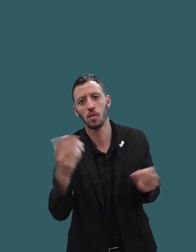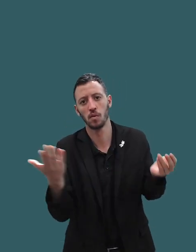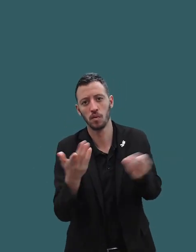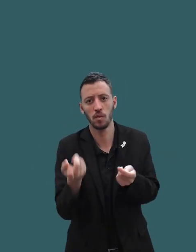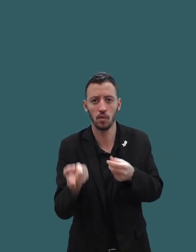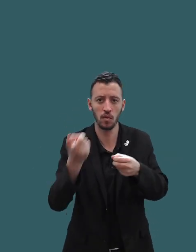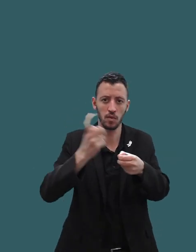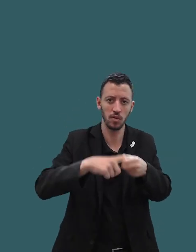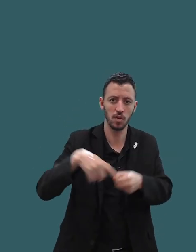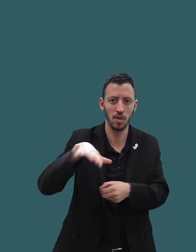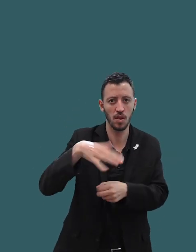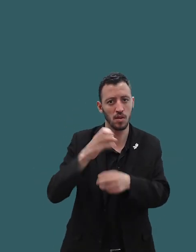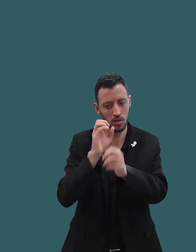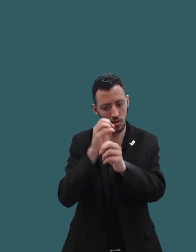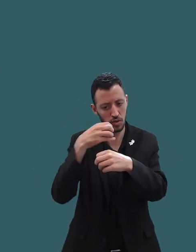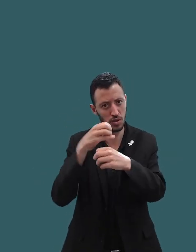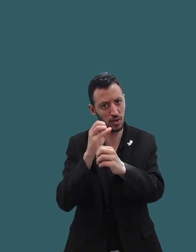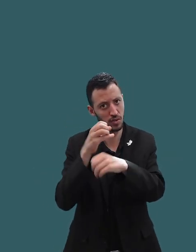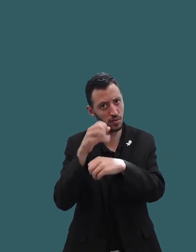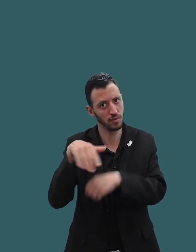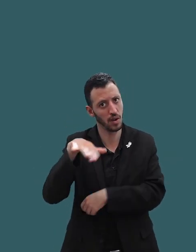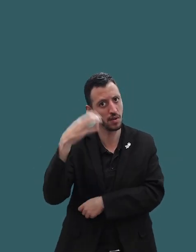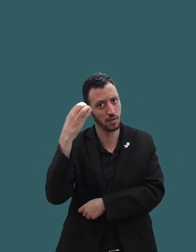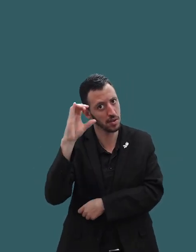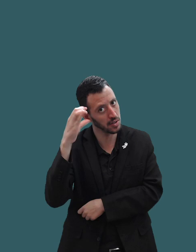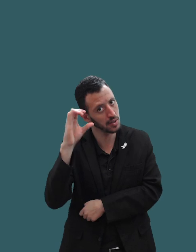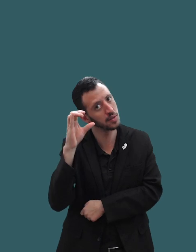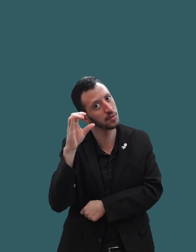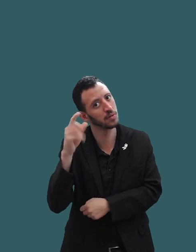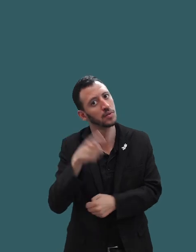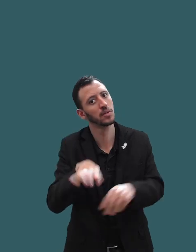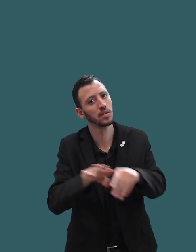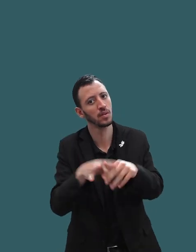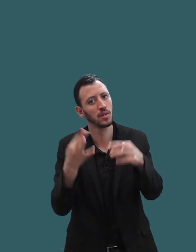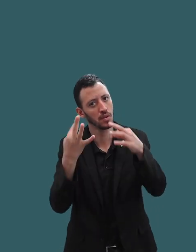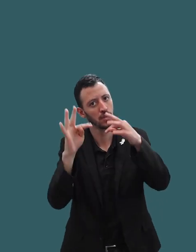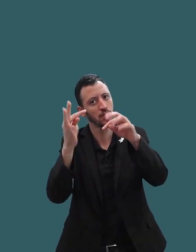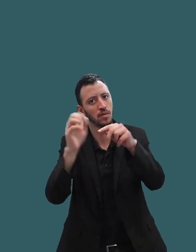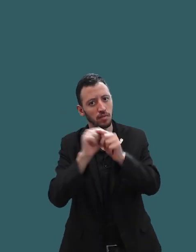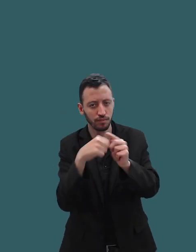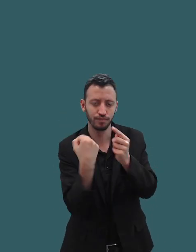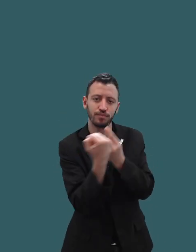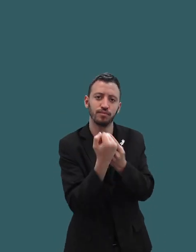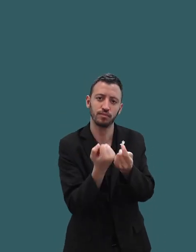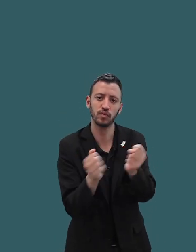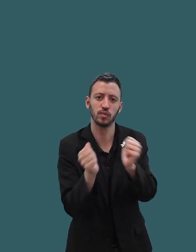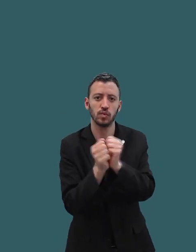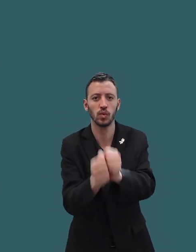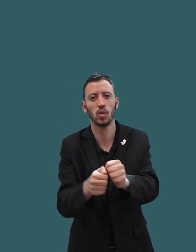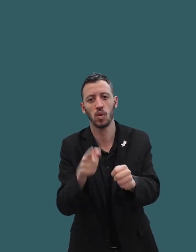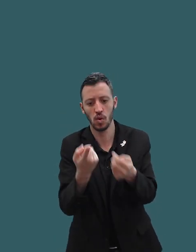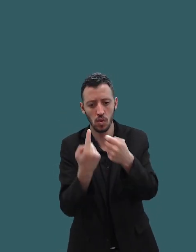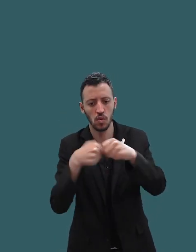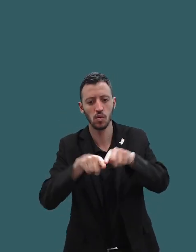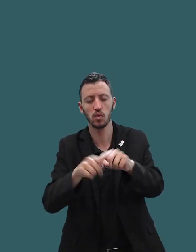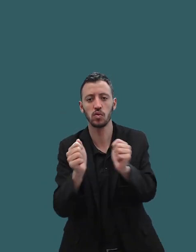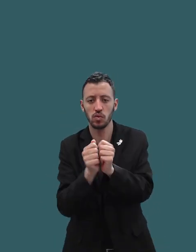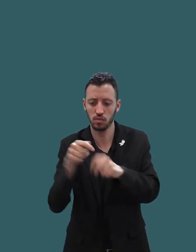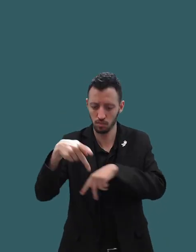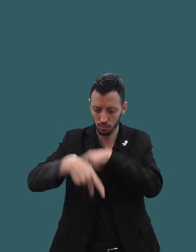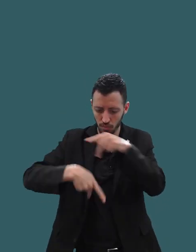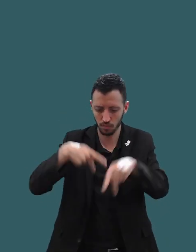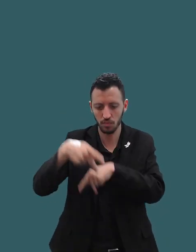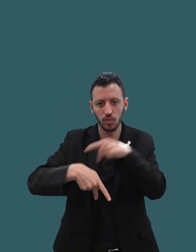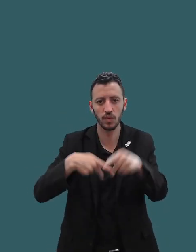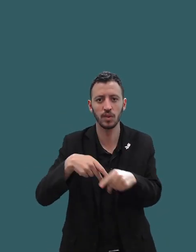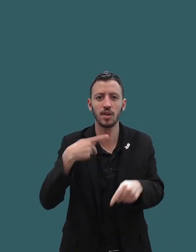científica e popularização da ciência e também das tecnologias sociais. É juntando também o povo. Eu sempre lembro da imagem da Maré